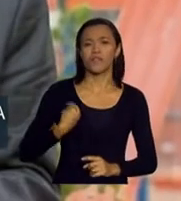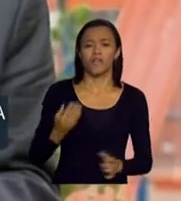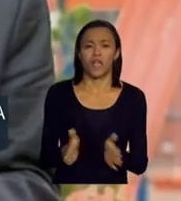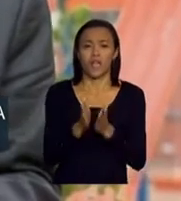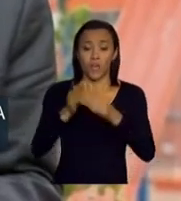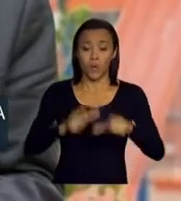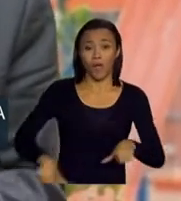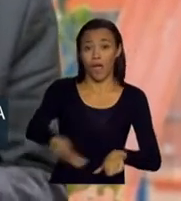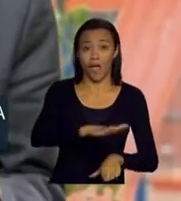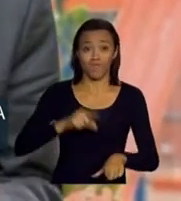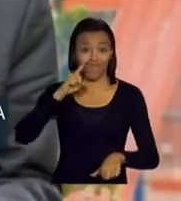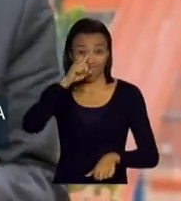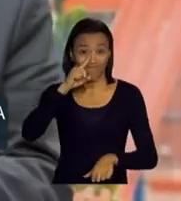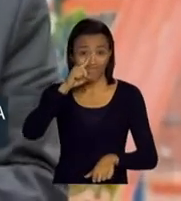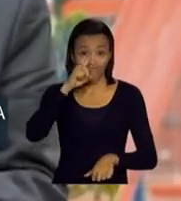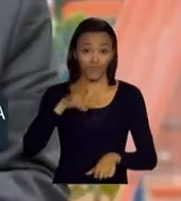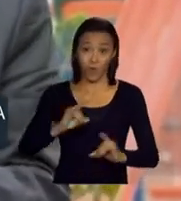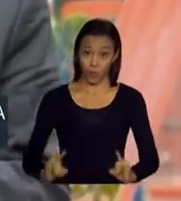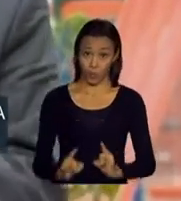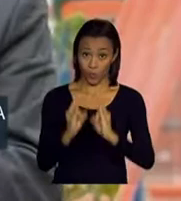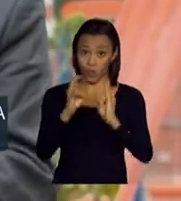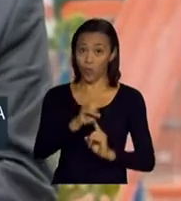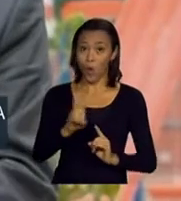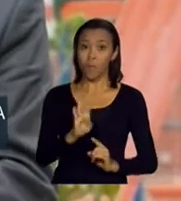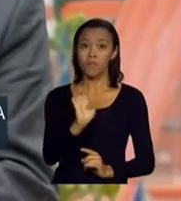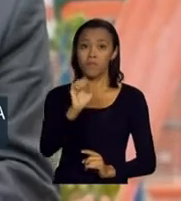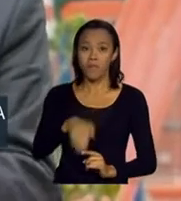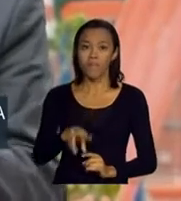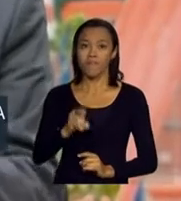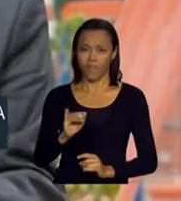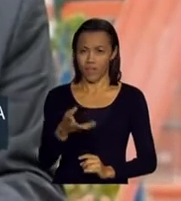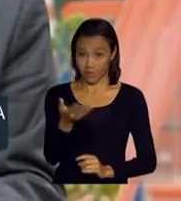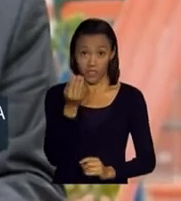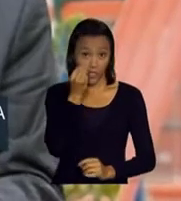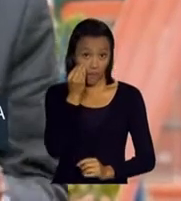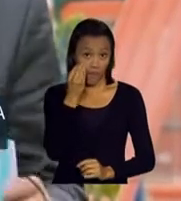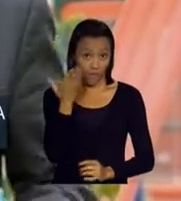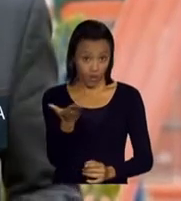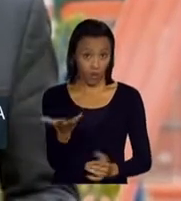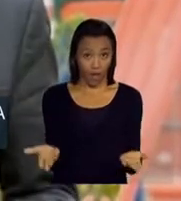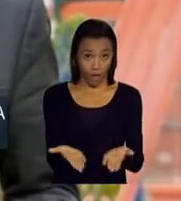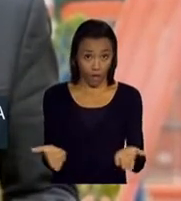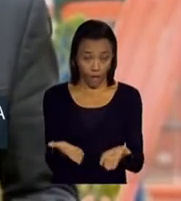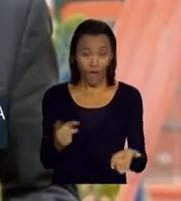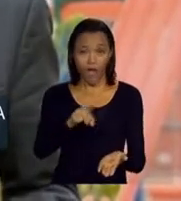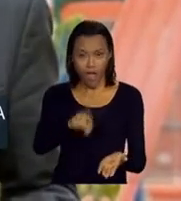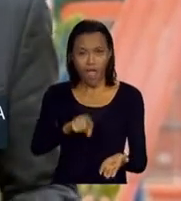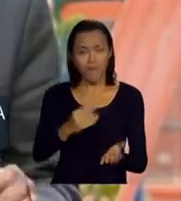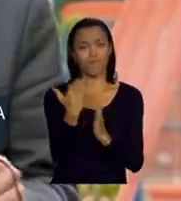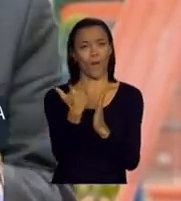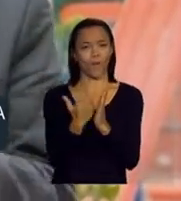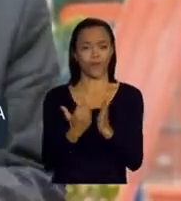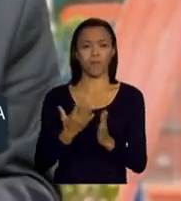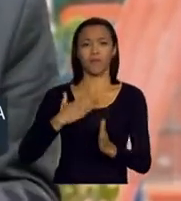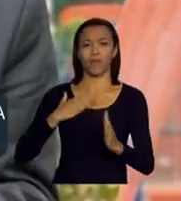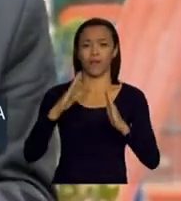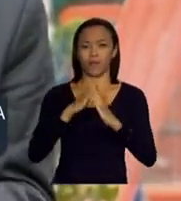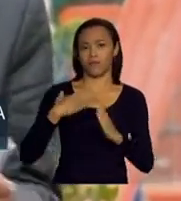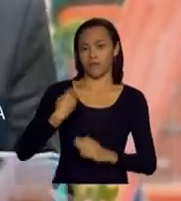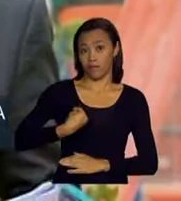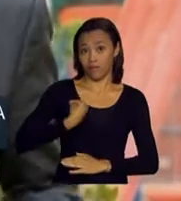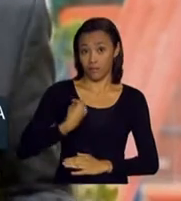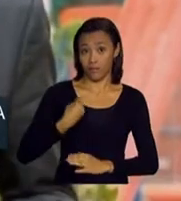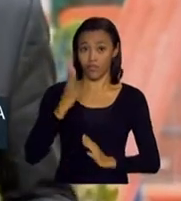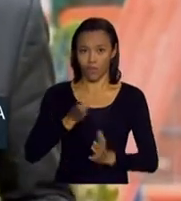risco na cidade o condomínio Bem Viver que é esse em que nós estamos aqui neste momento faz parte do programa Minha Casa Minha Vida